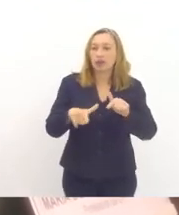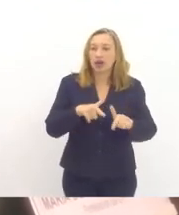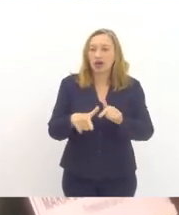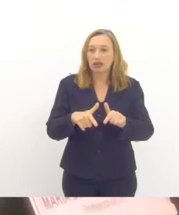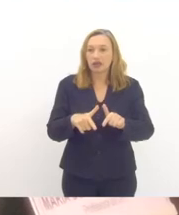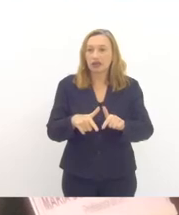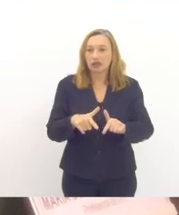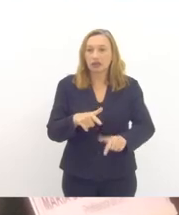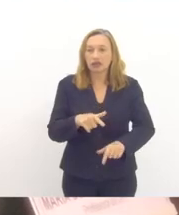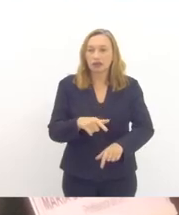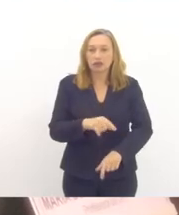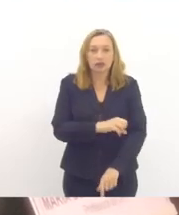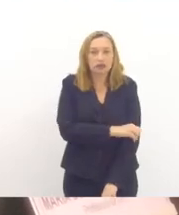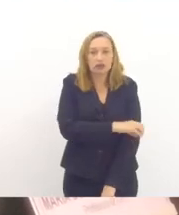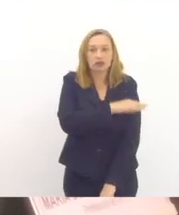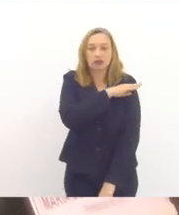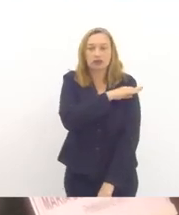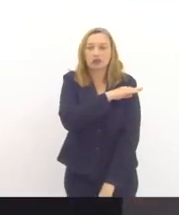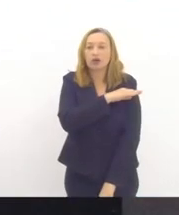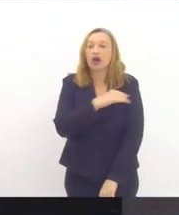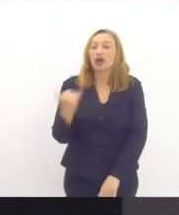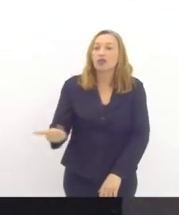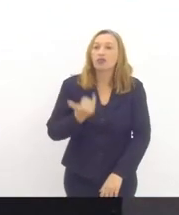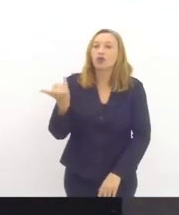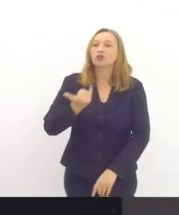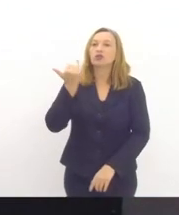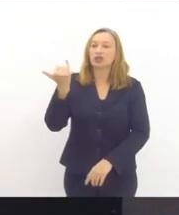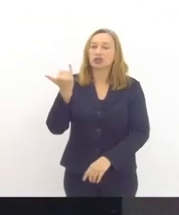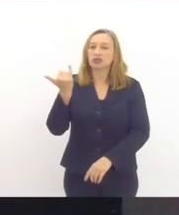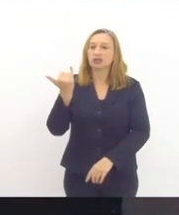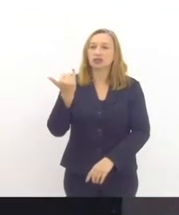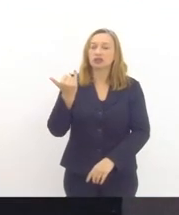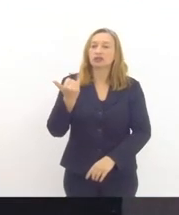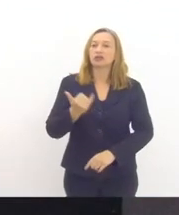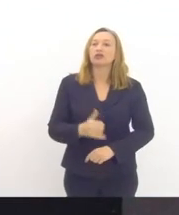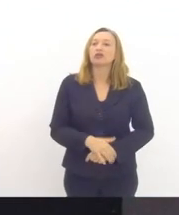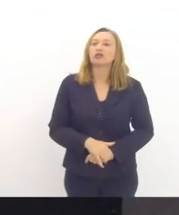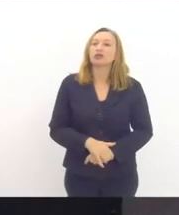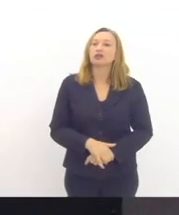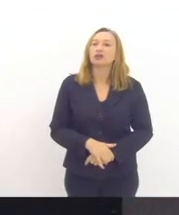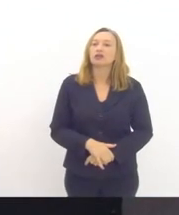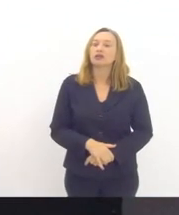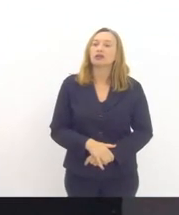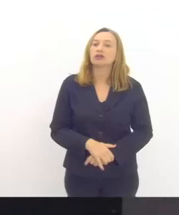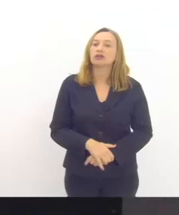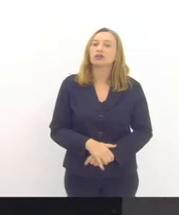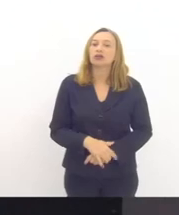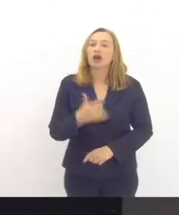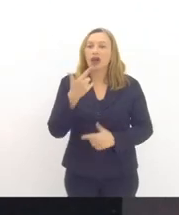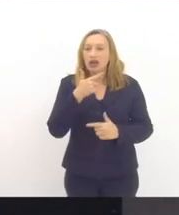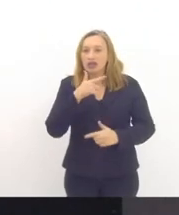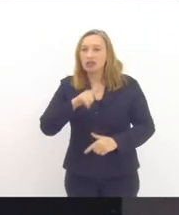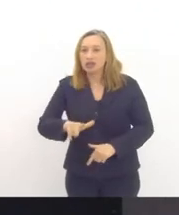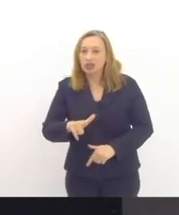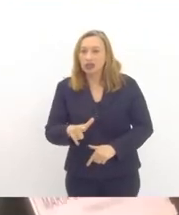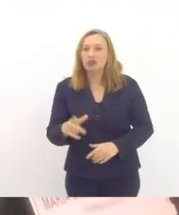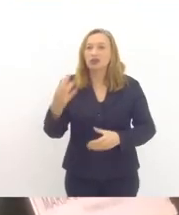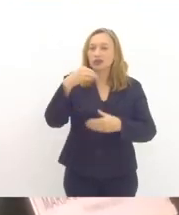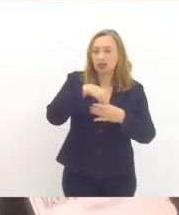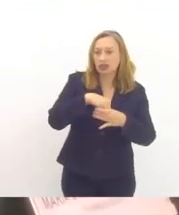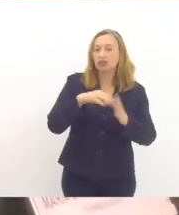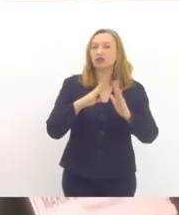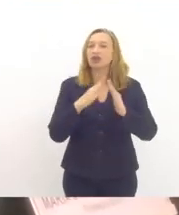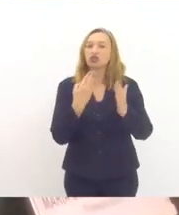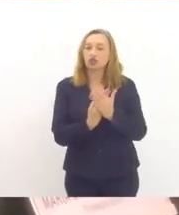a importância de se dar relevância a essa língua, né, dentro da escola.